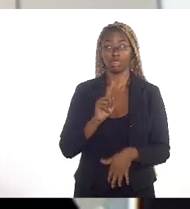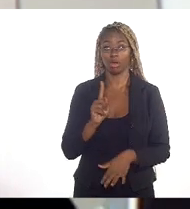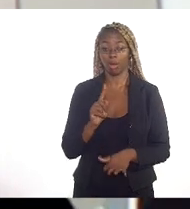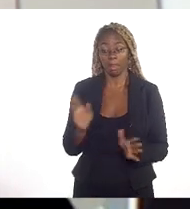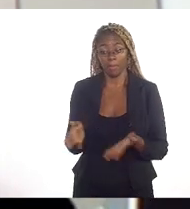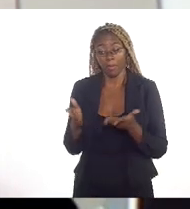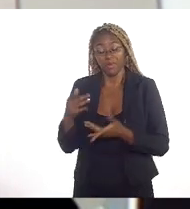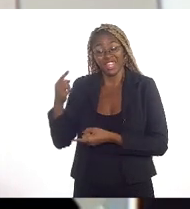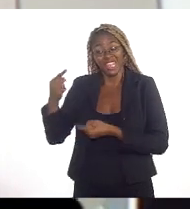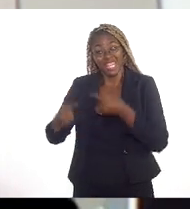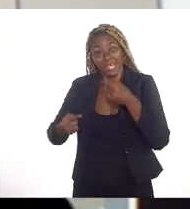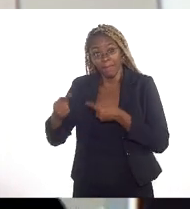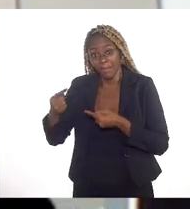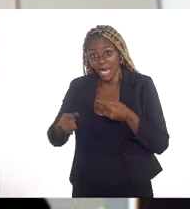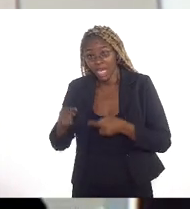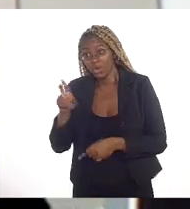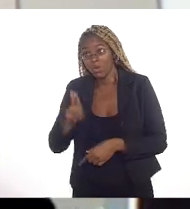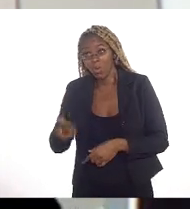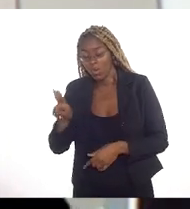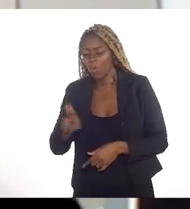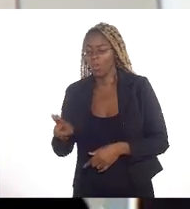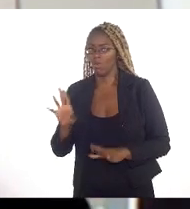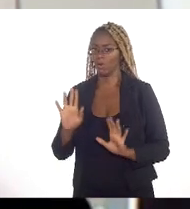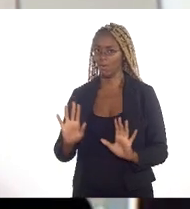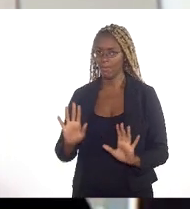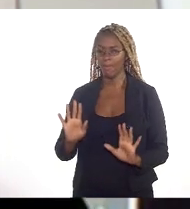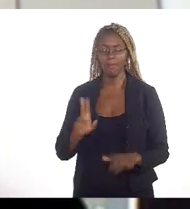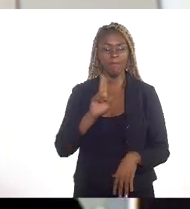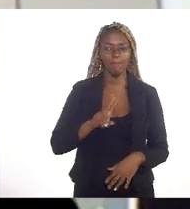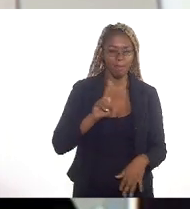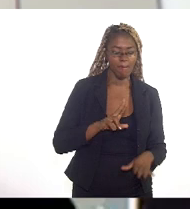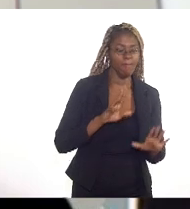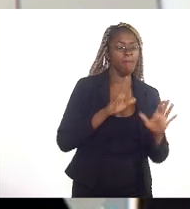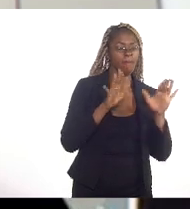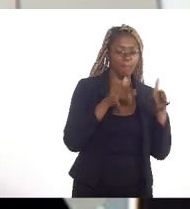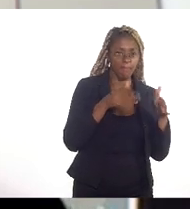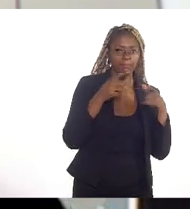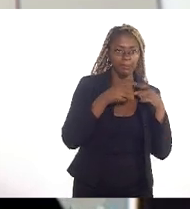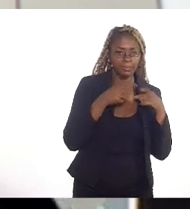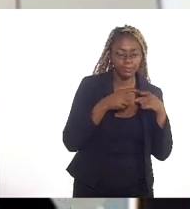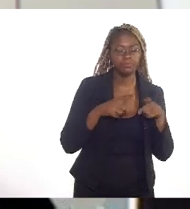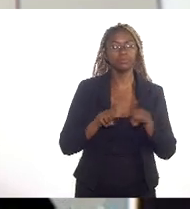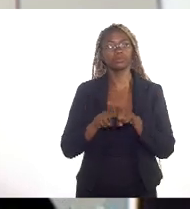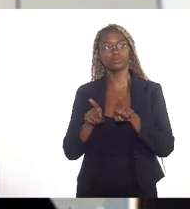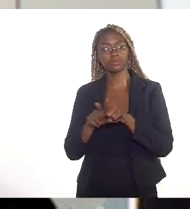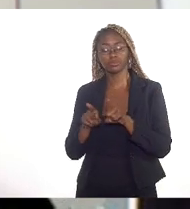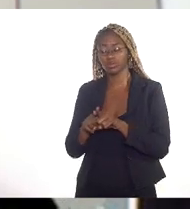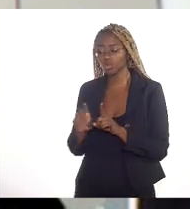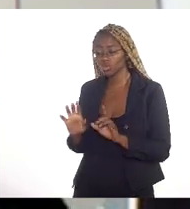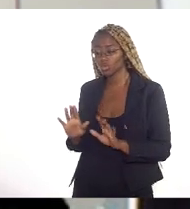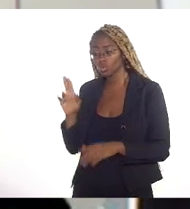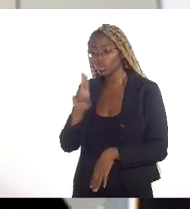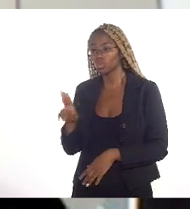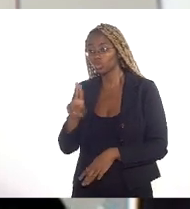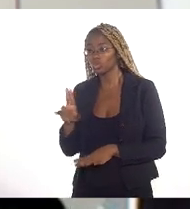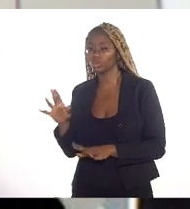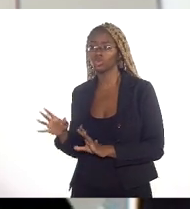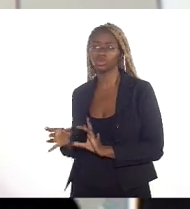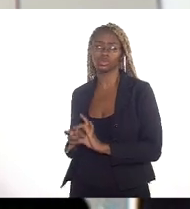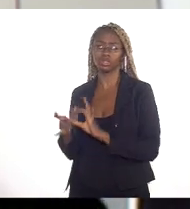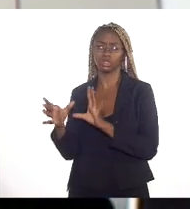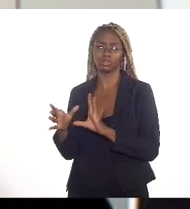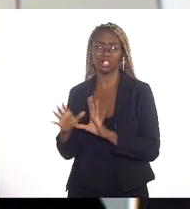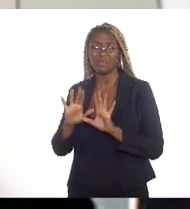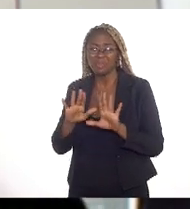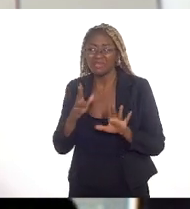uso da cannabis, tanto no seu uso medicinal quanto no seu uso recreativo. Agora, misturar isso com estímulo ao uso é